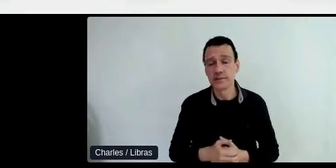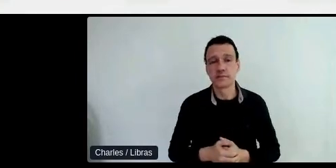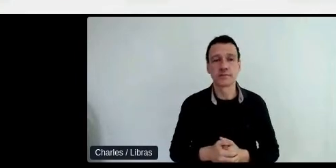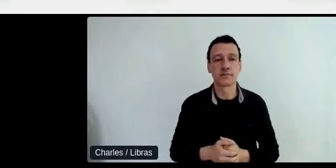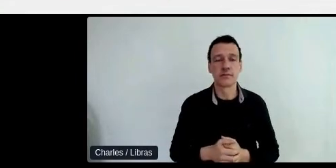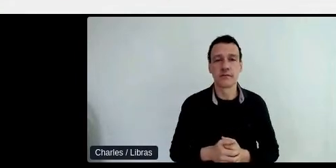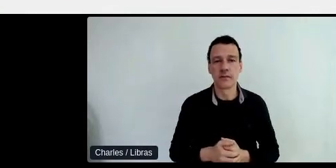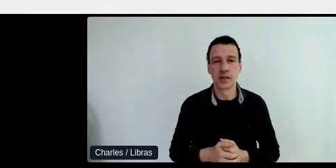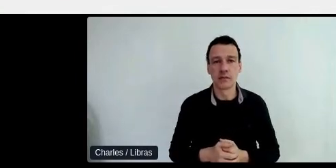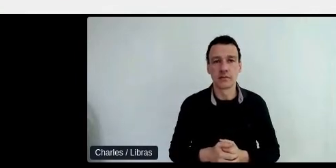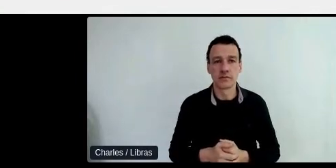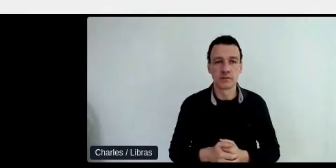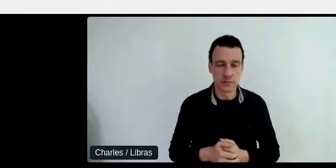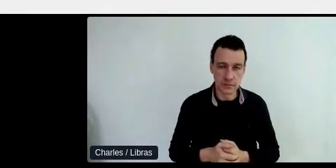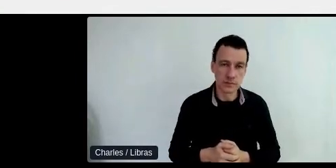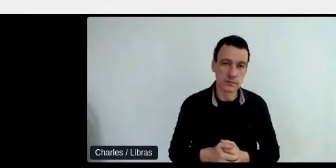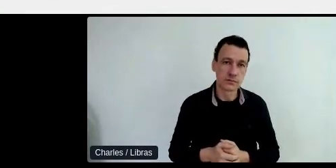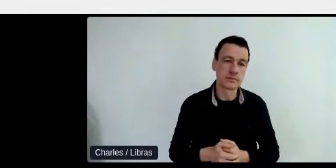penso